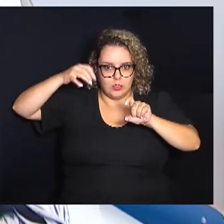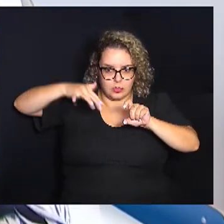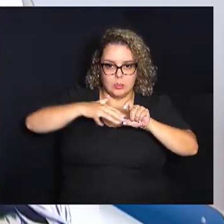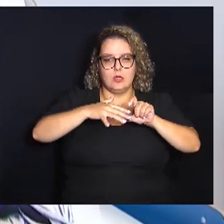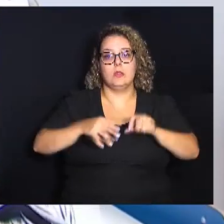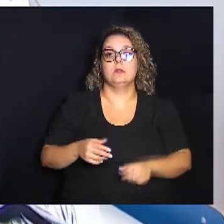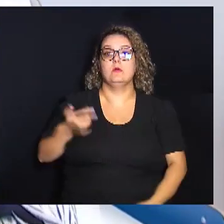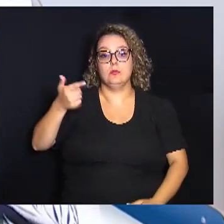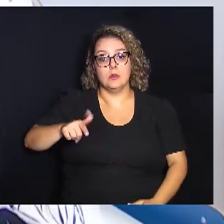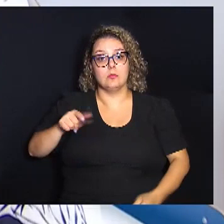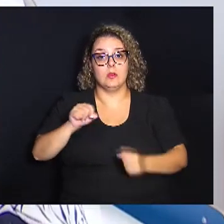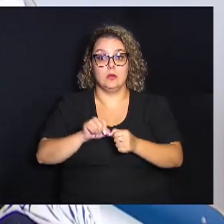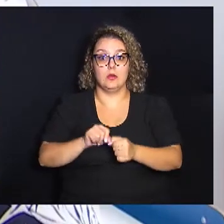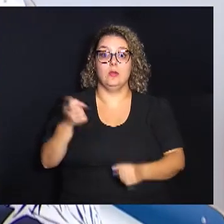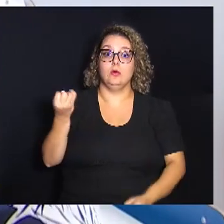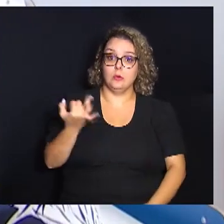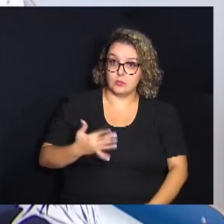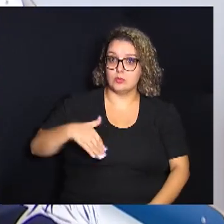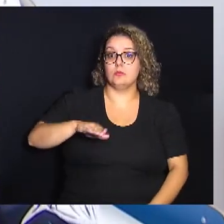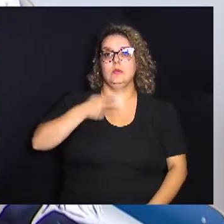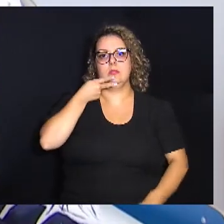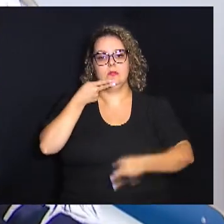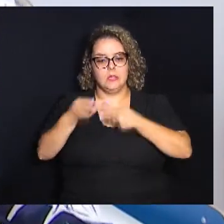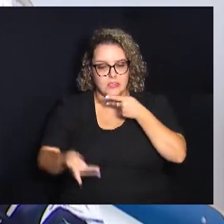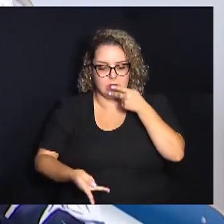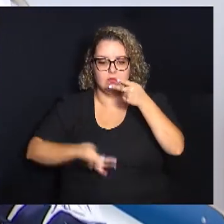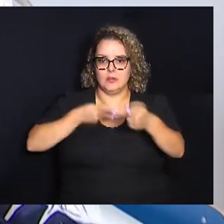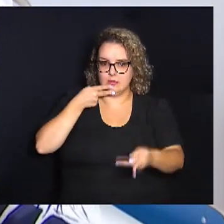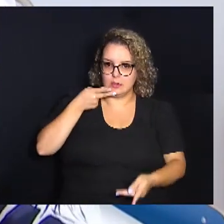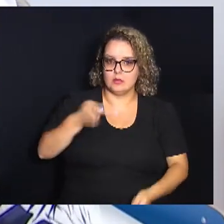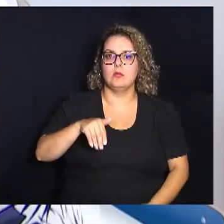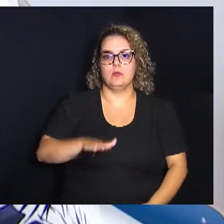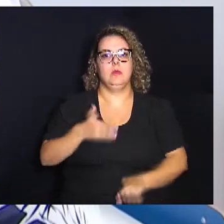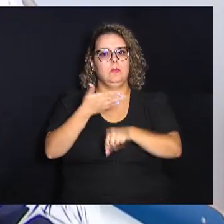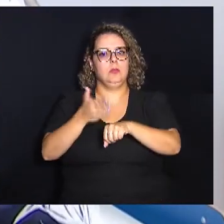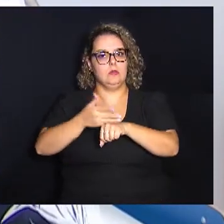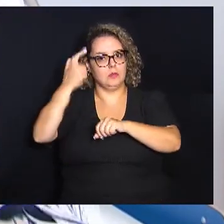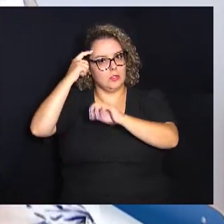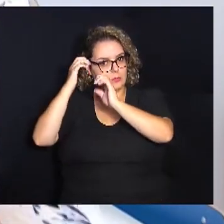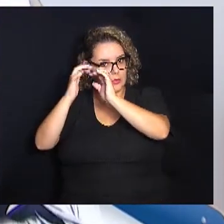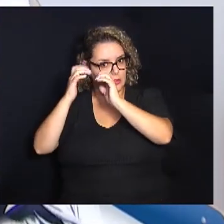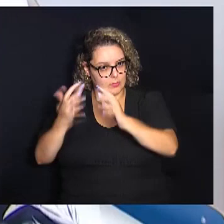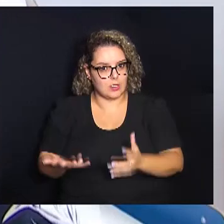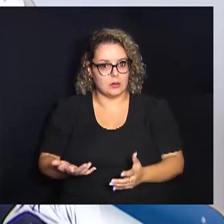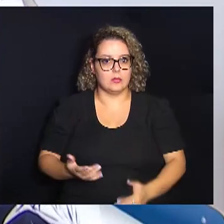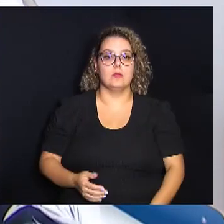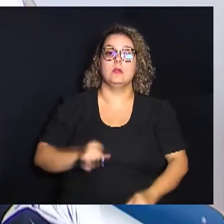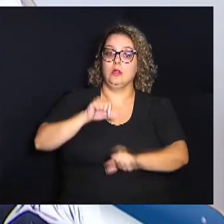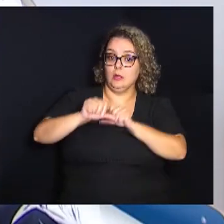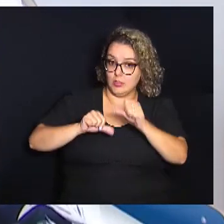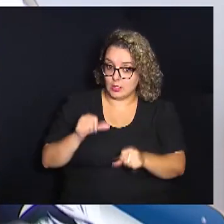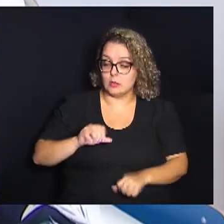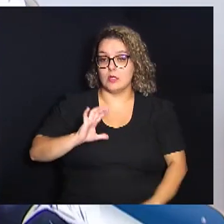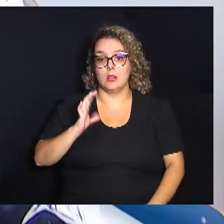faz isso, né? Então, quanto mais a gente repete, mais a gente está exercitando o nosso cérebro. Então, esse cérebro ele vai mudar, né?